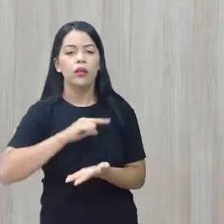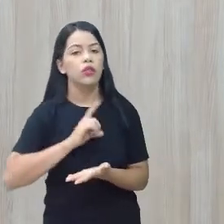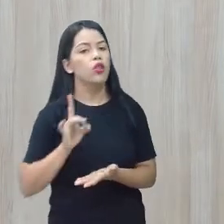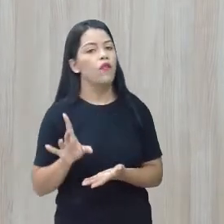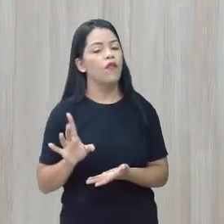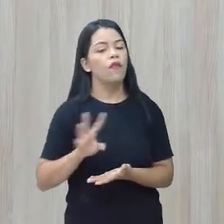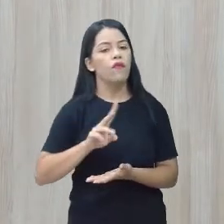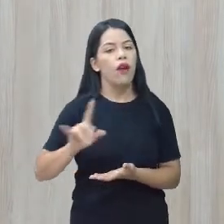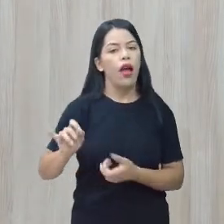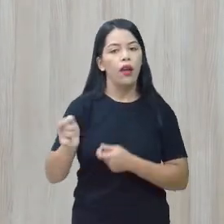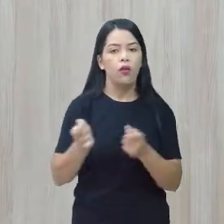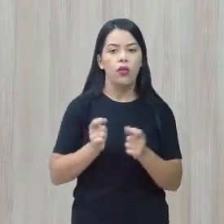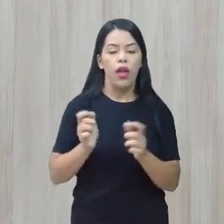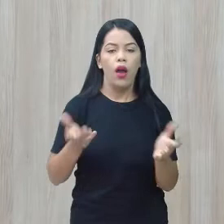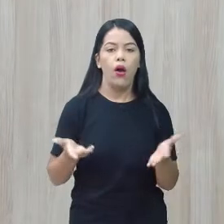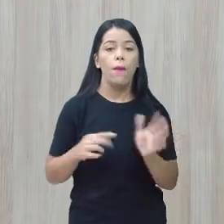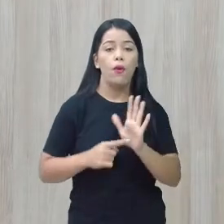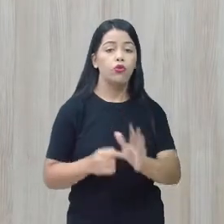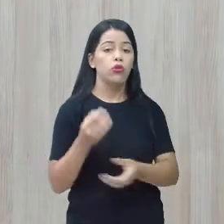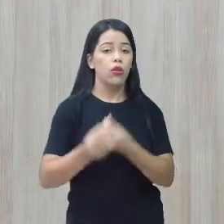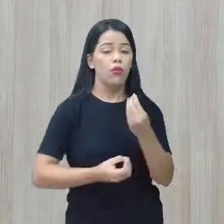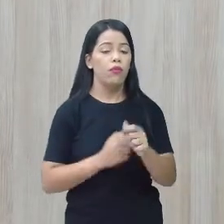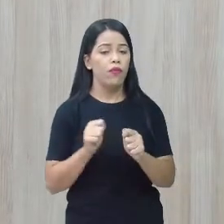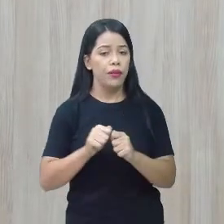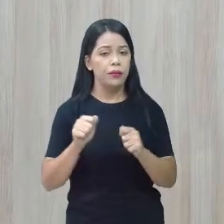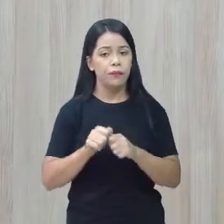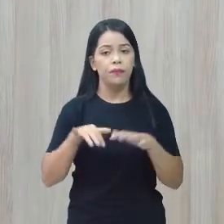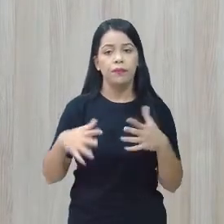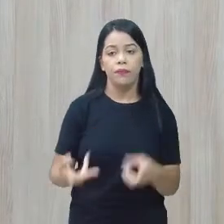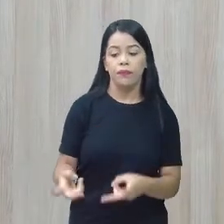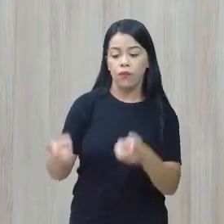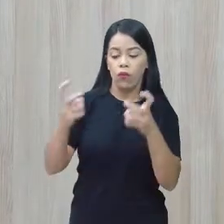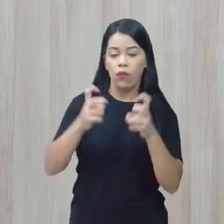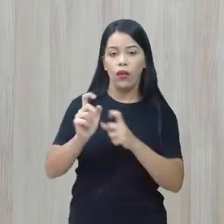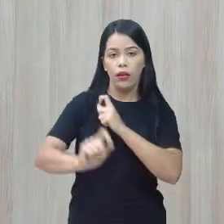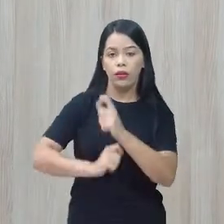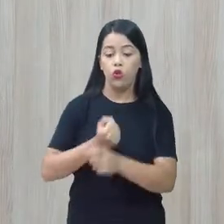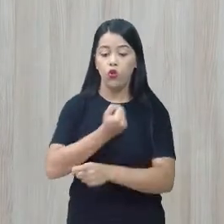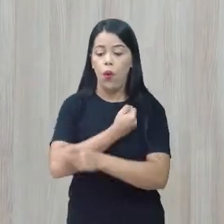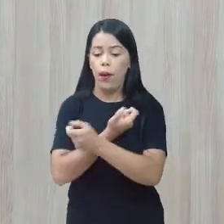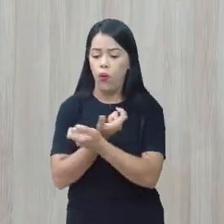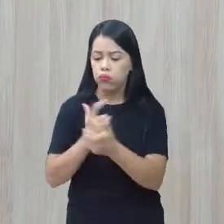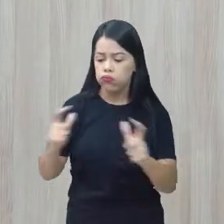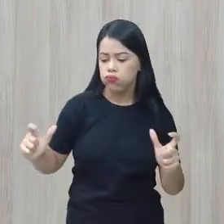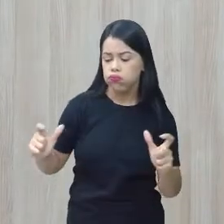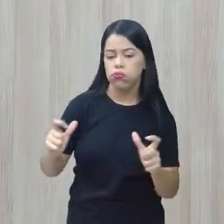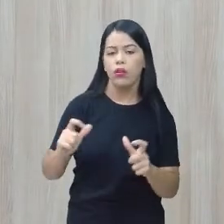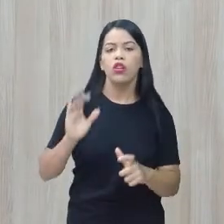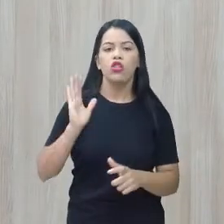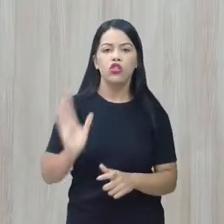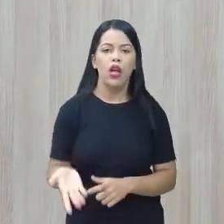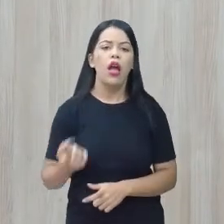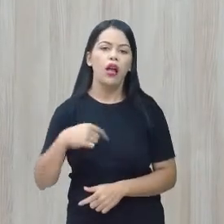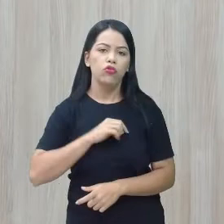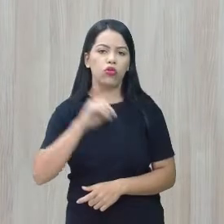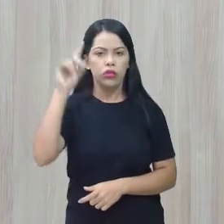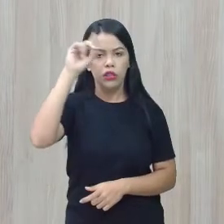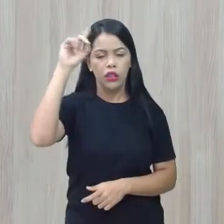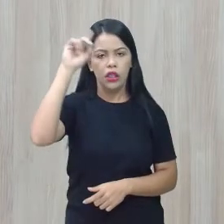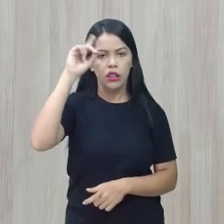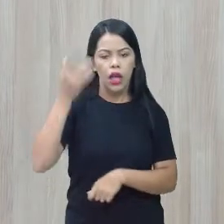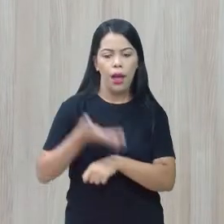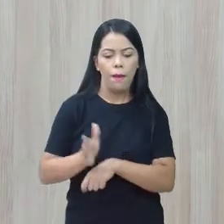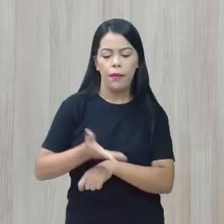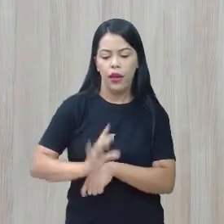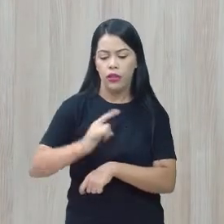que maneira você vai usar isso, tá bom? Então, perceba que números muito grandes já são do nosso dia a dia a prática da gente